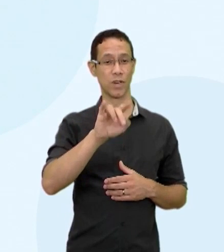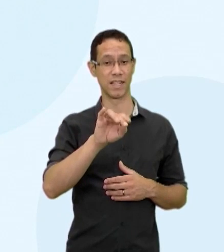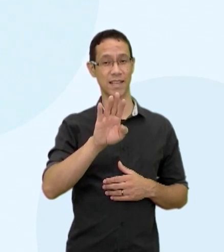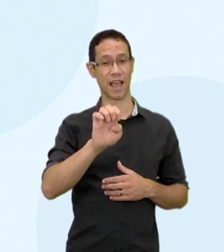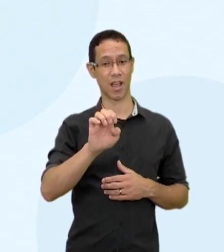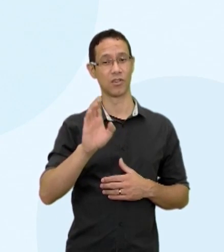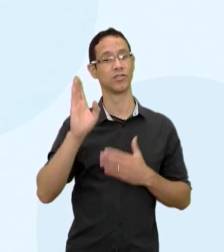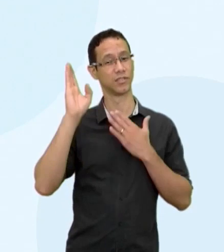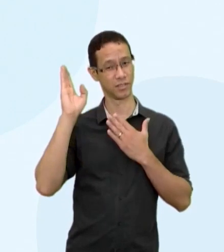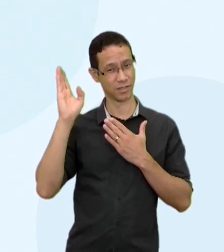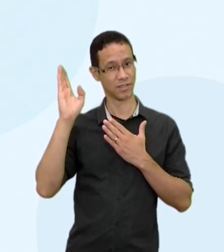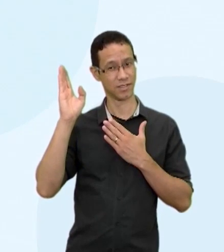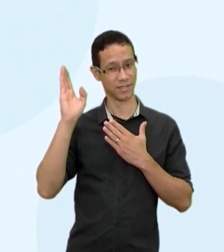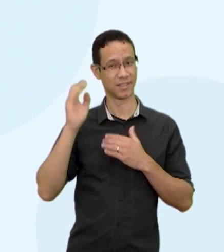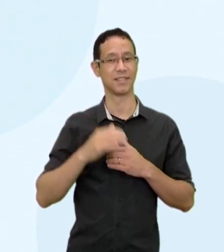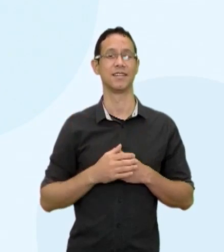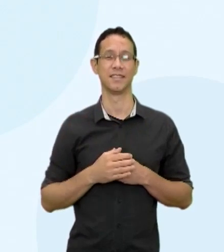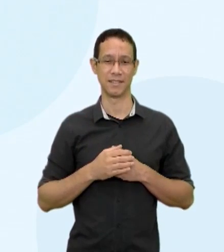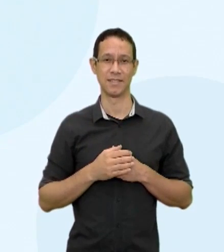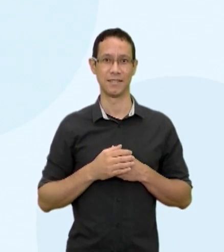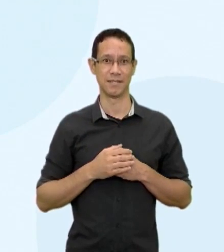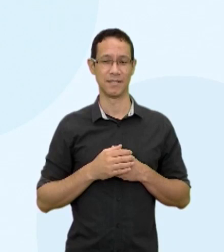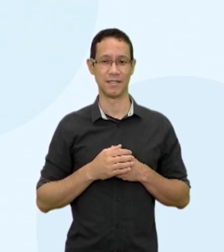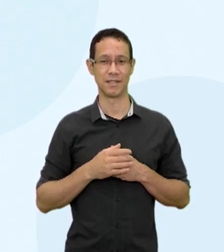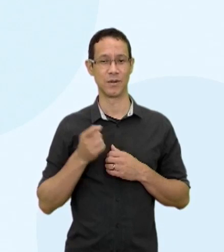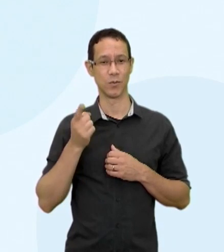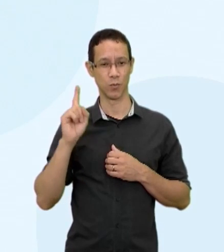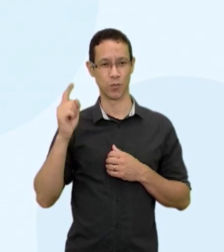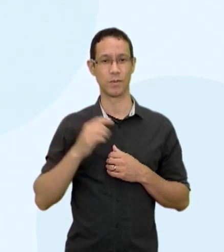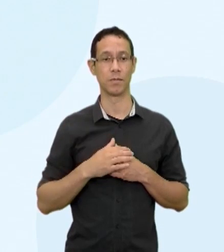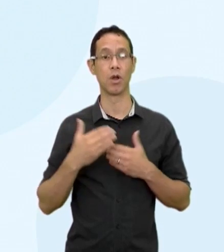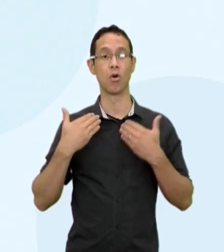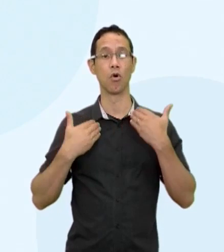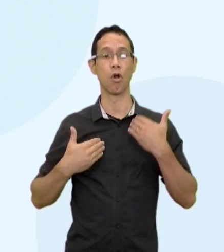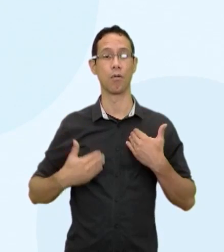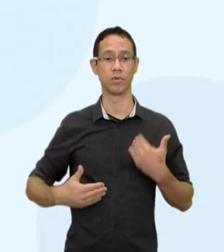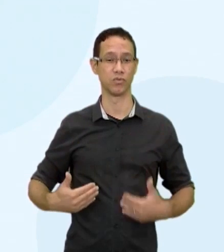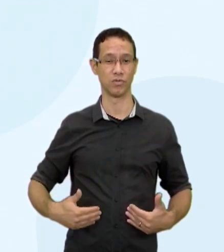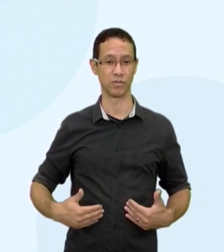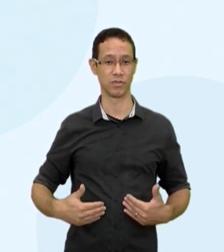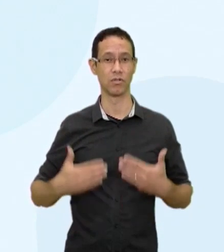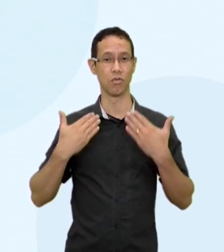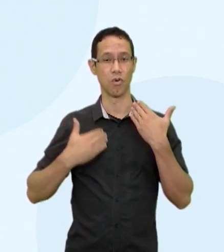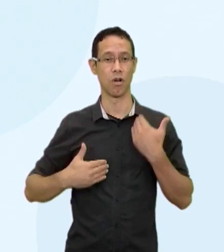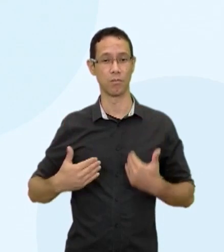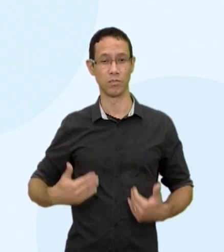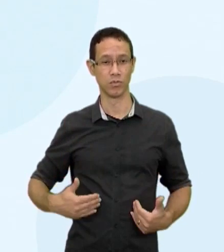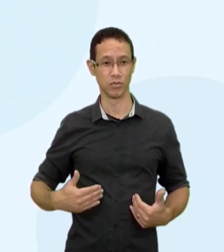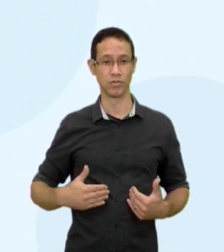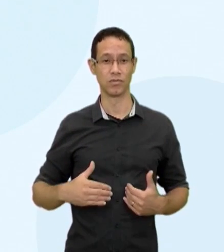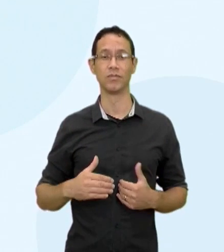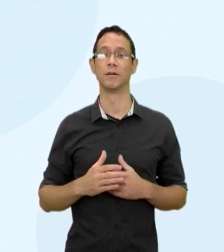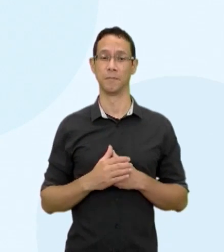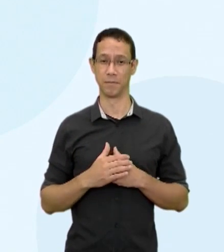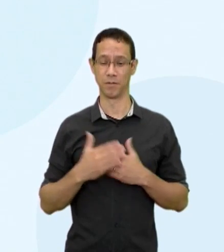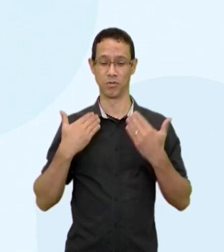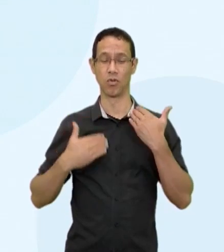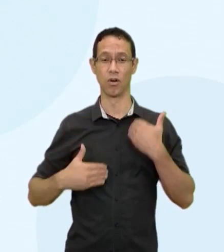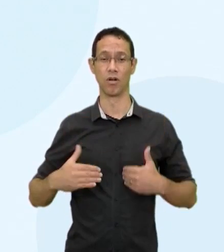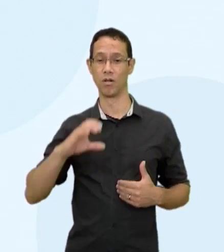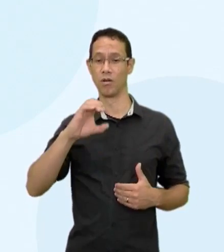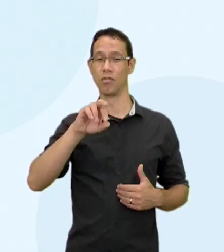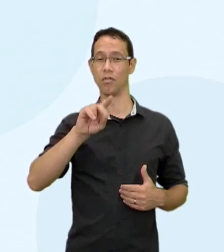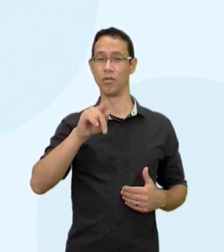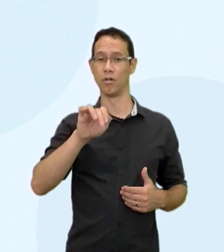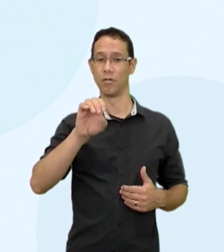e ciência. Essa unidade curricular 1. Isso. E se fala corpos, tá? Não fala corpos, não. Corpos. Plural metafônico. Quando você coloca no